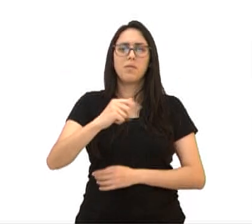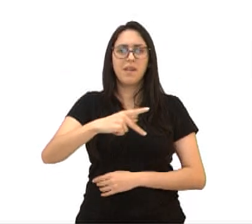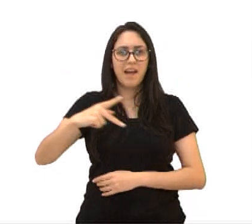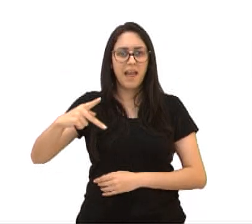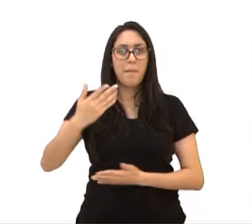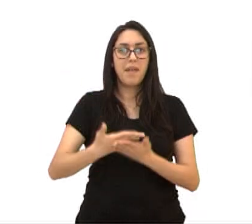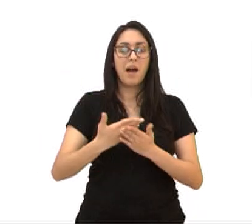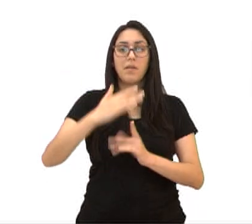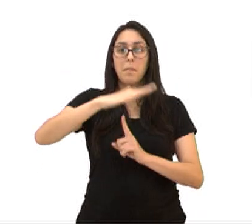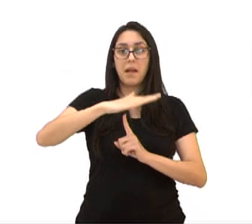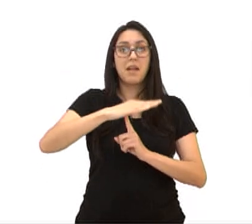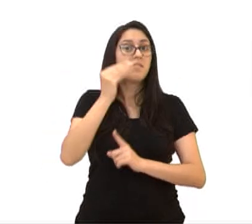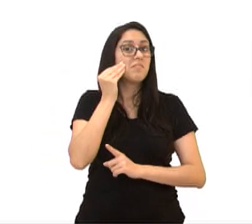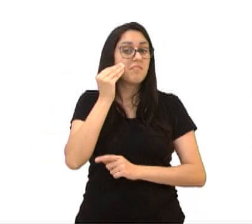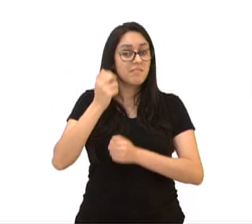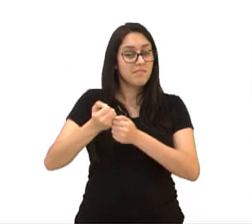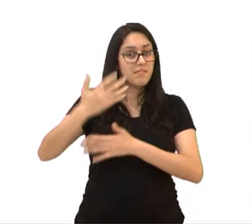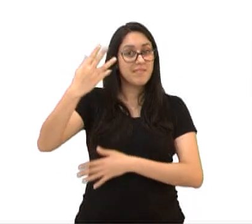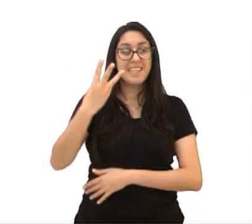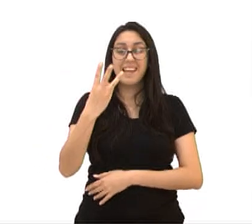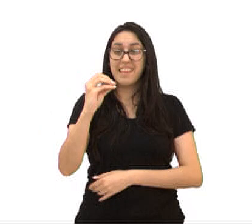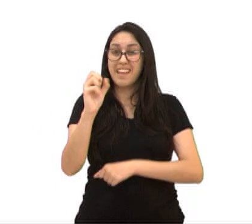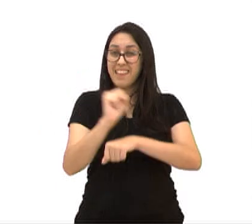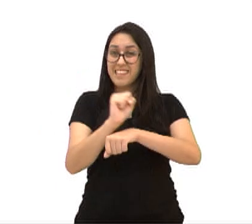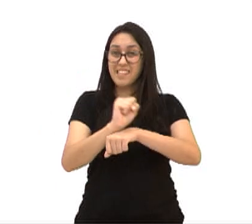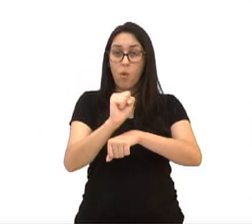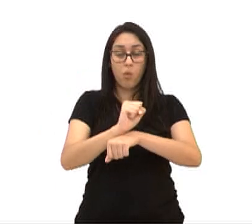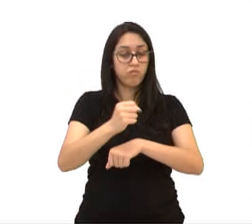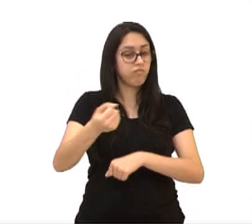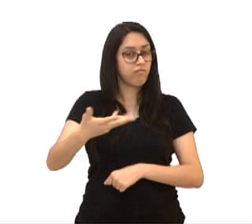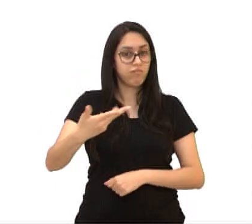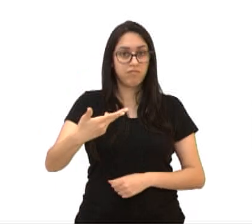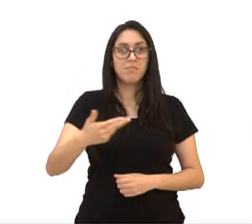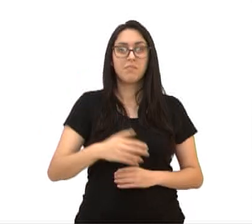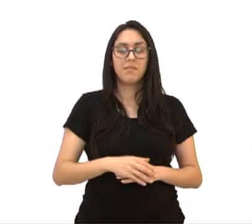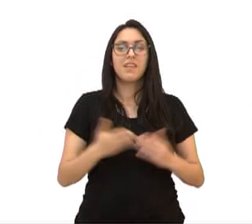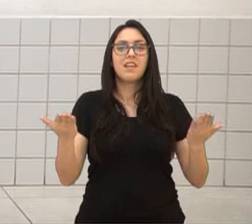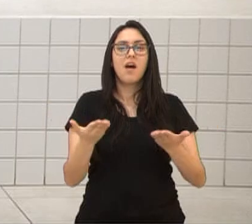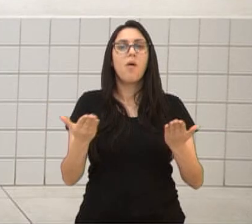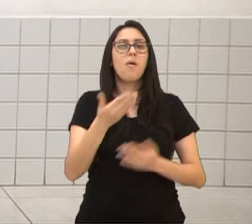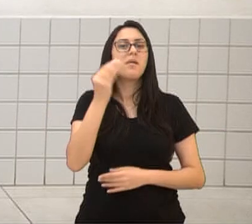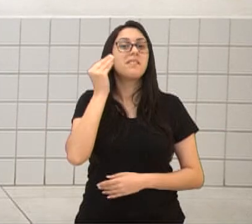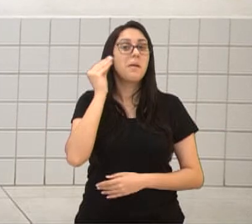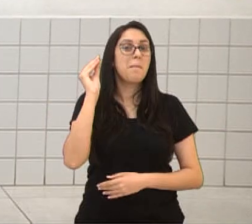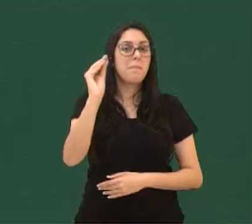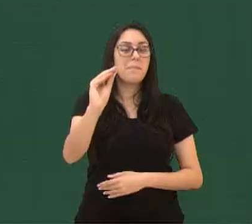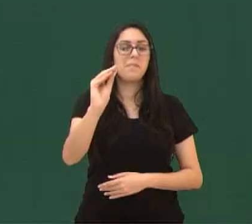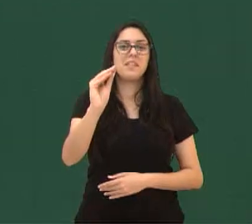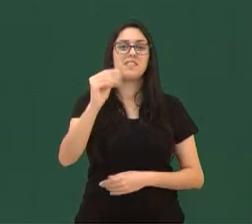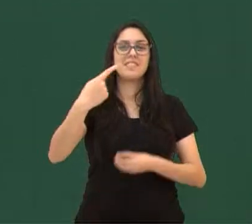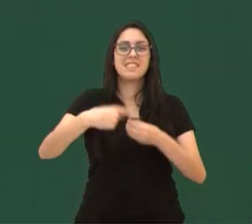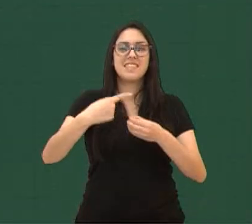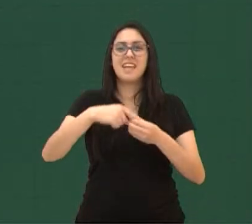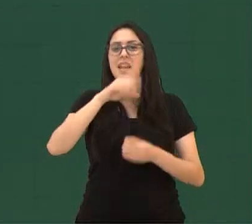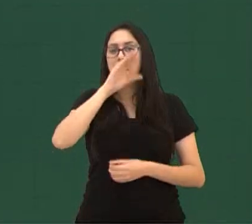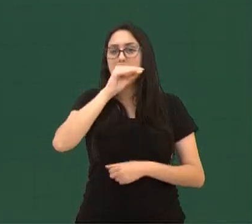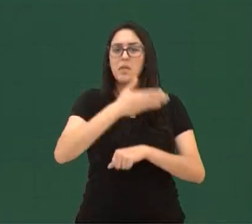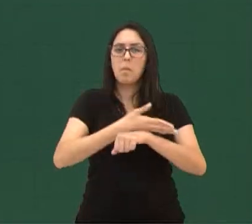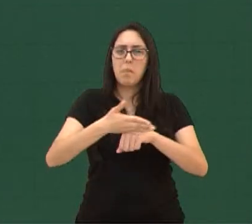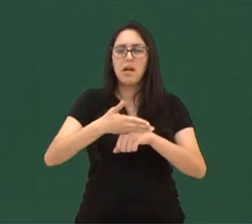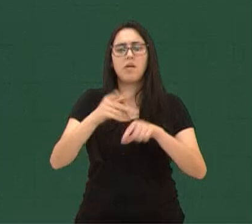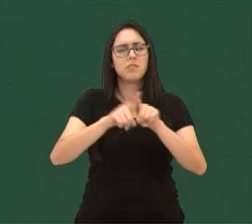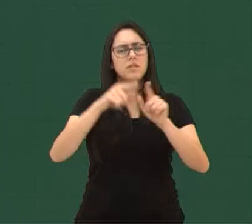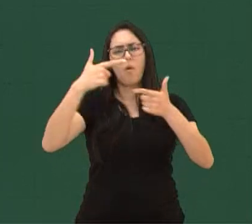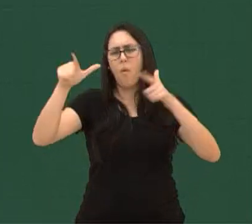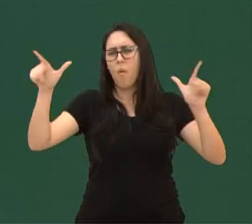pelo chat. Vocês têm 30 segundos para responder. E, nesse tempo, eu quero mandar um beijo para o pessoal de Pato Branco, para o pessoal de Francisco Beltrão,